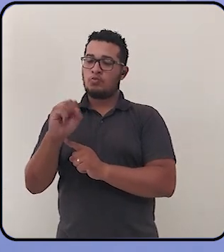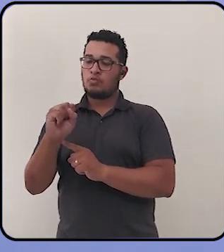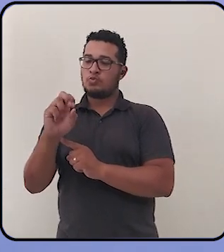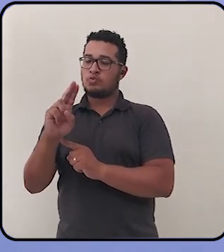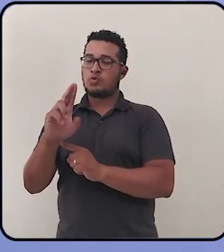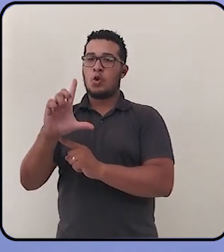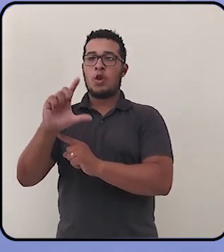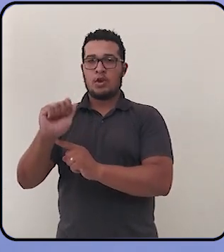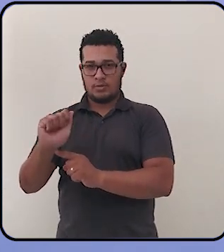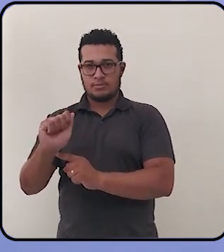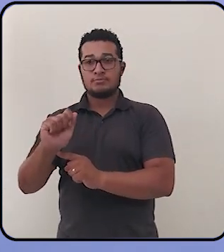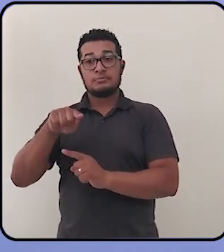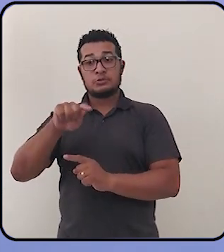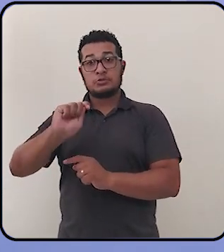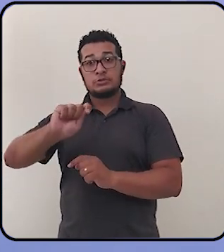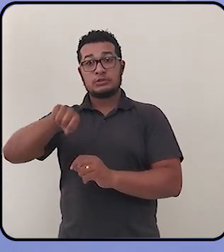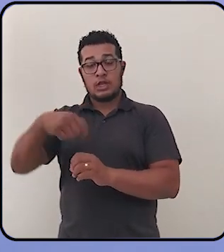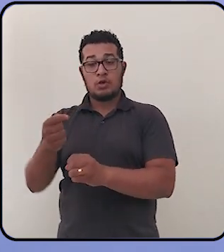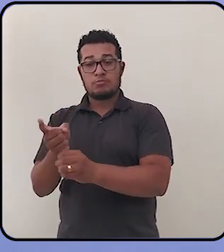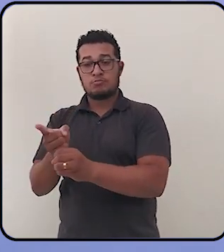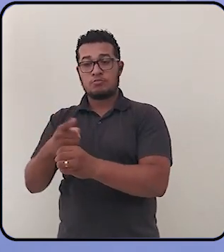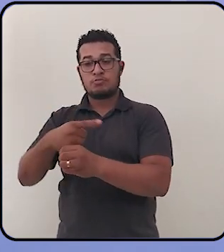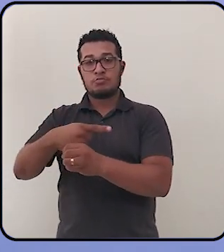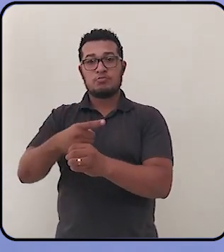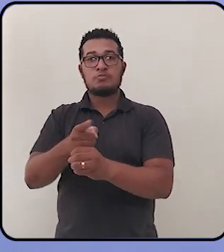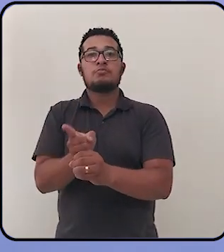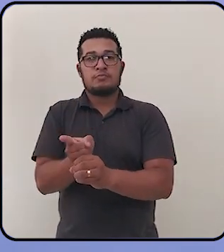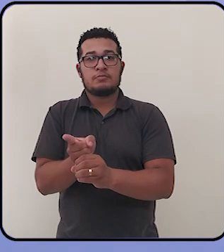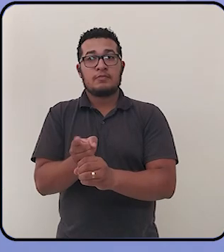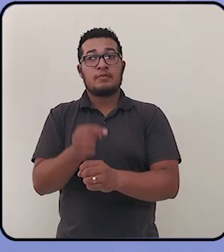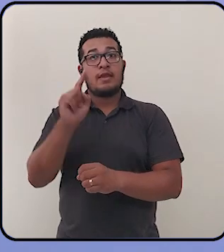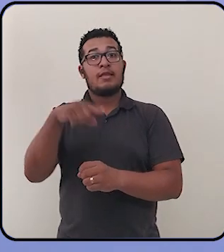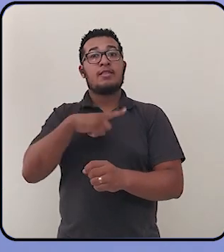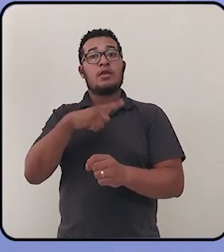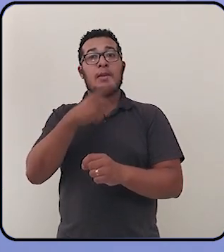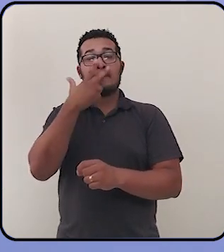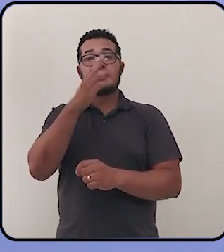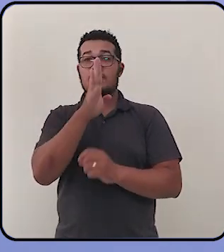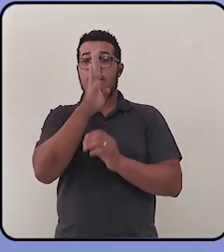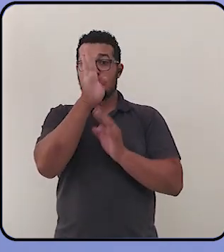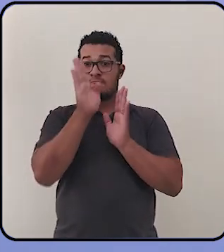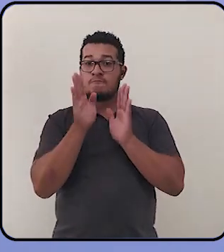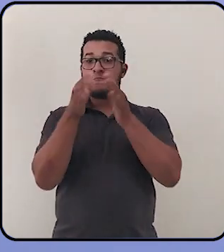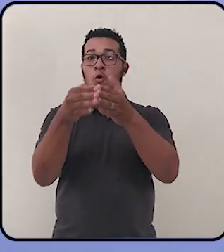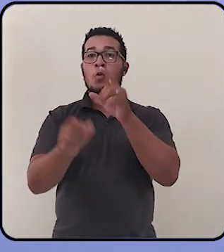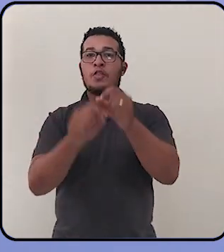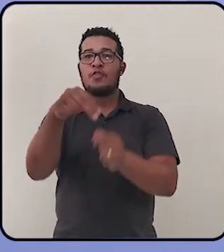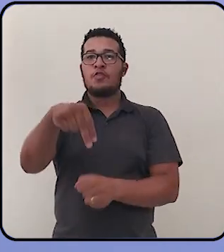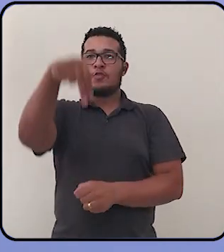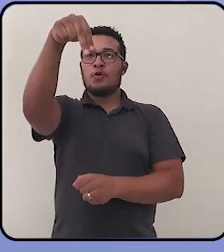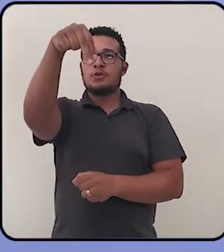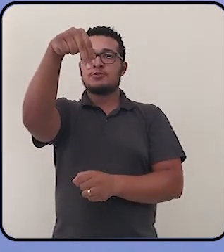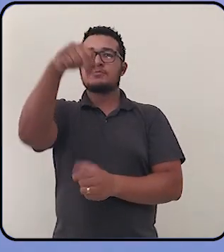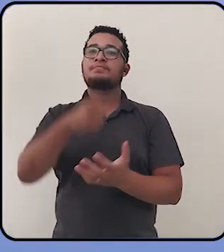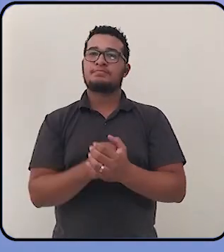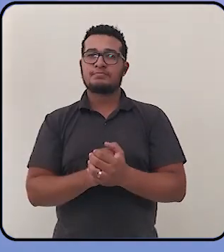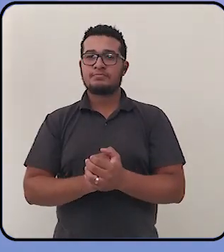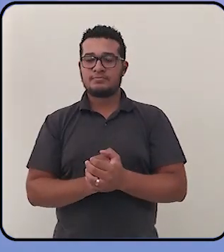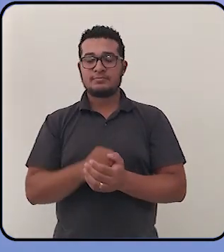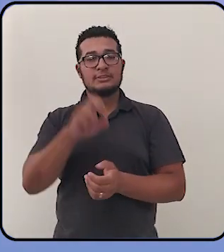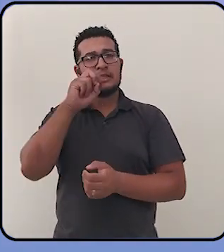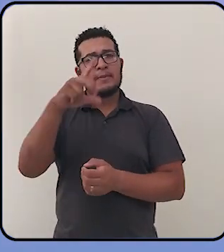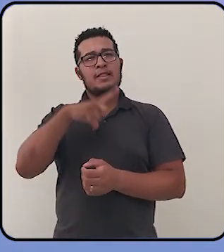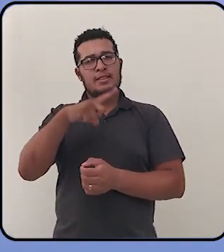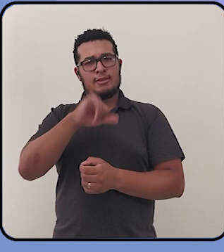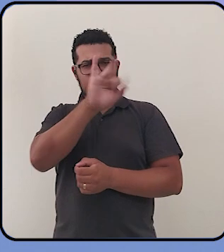se orienta pelo norte magnético, ou seja, o norte inclinado do planeta Terra. Conforme